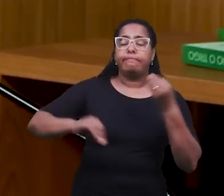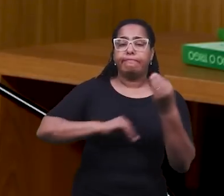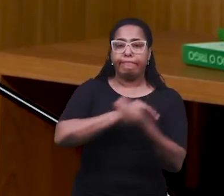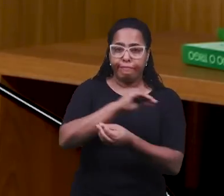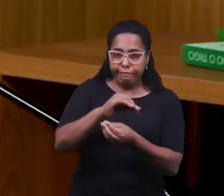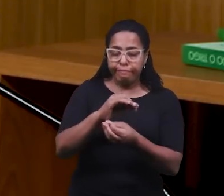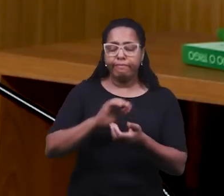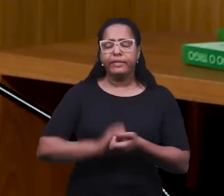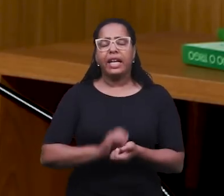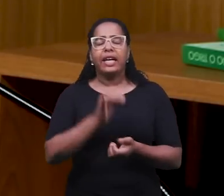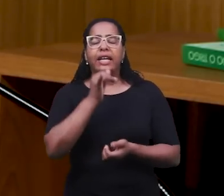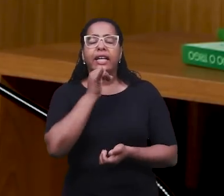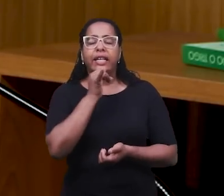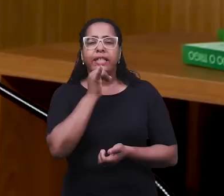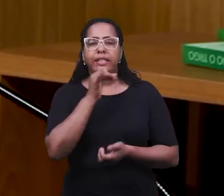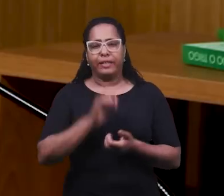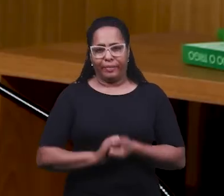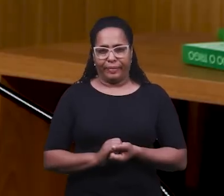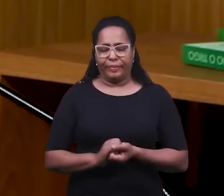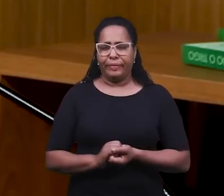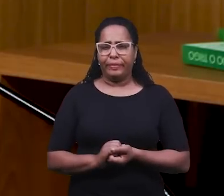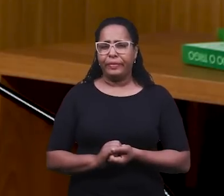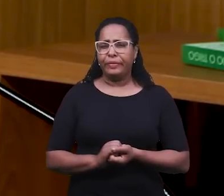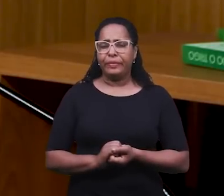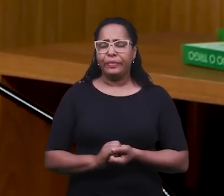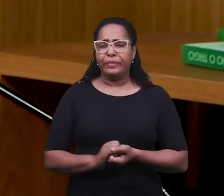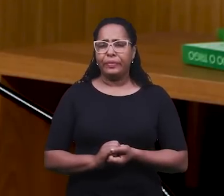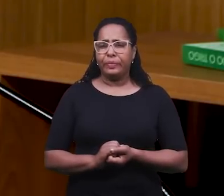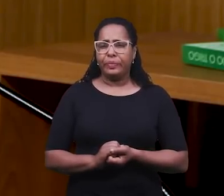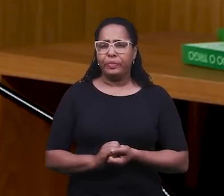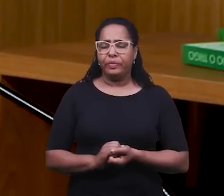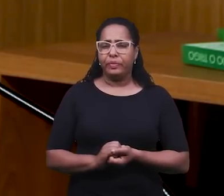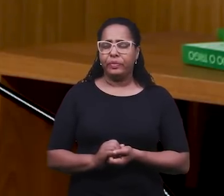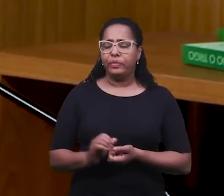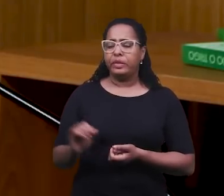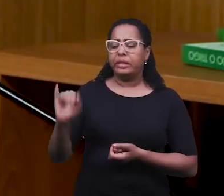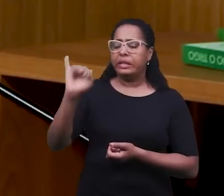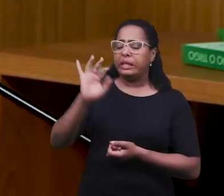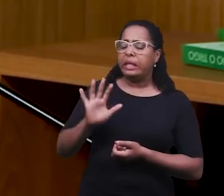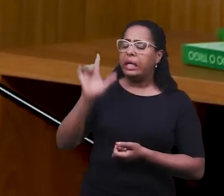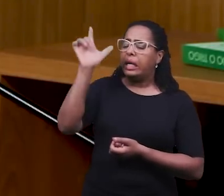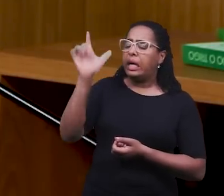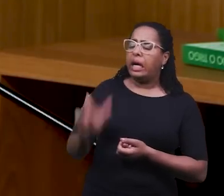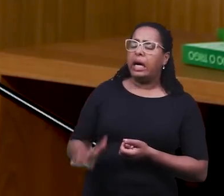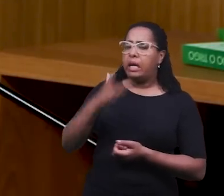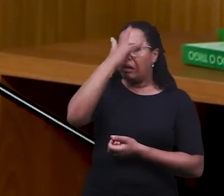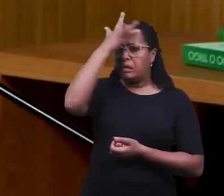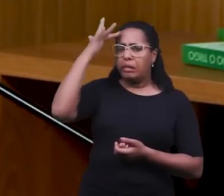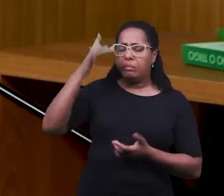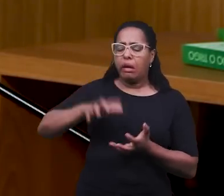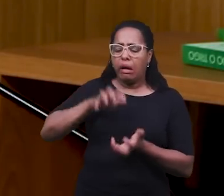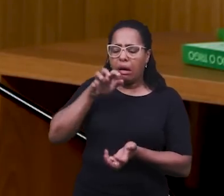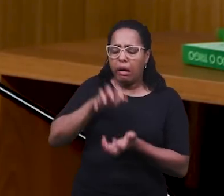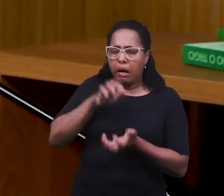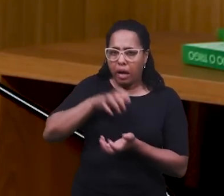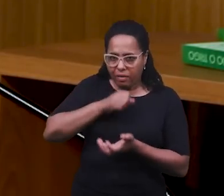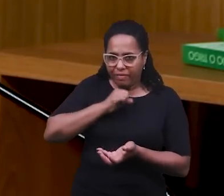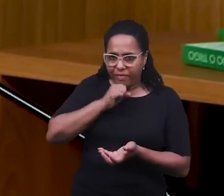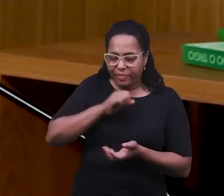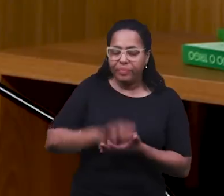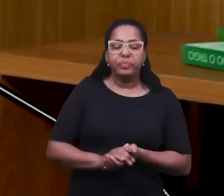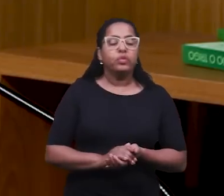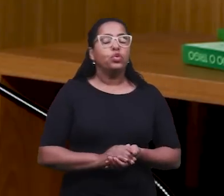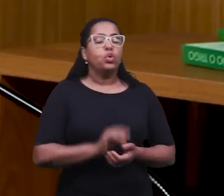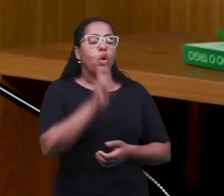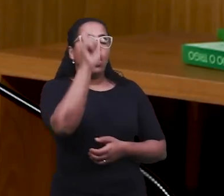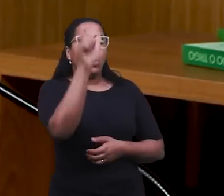exemplo, o que seria a figura do ancião, o que seria a figura